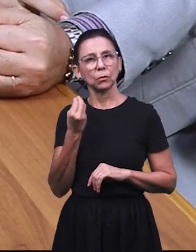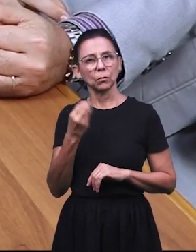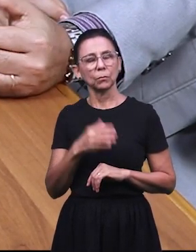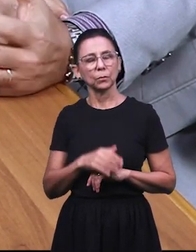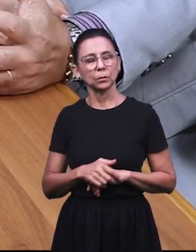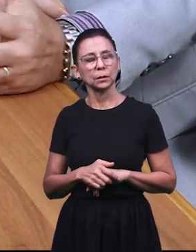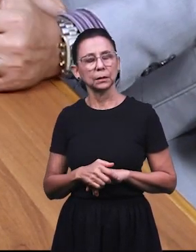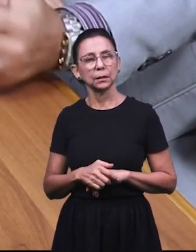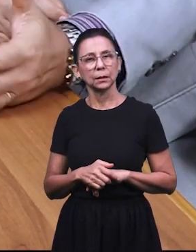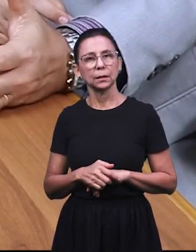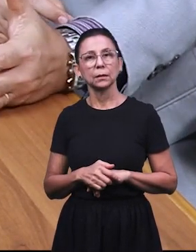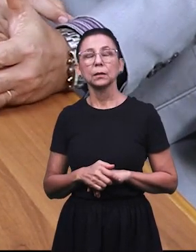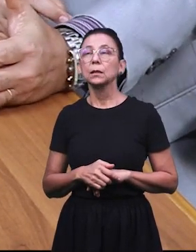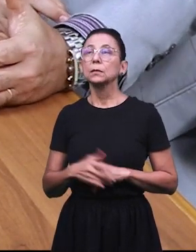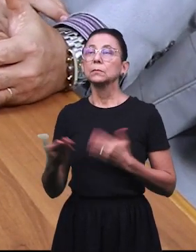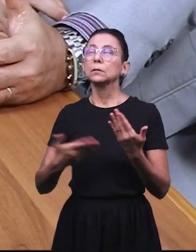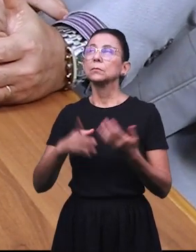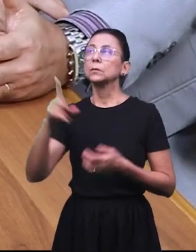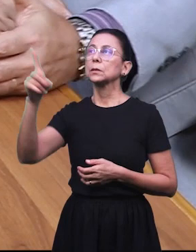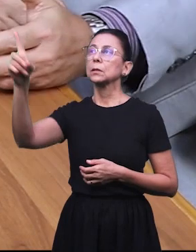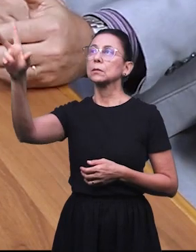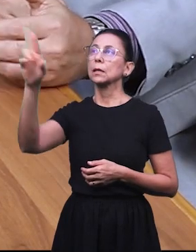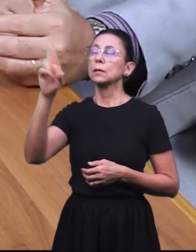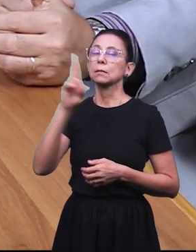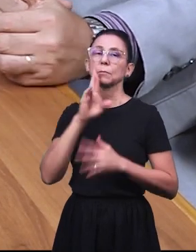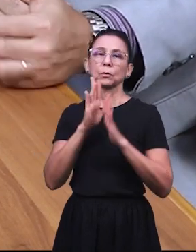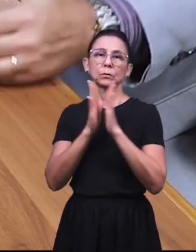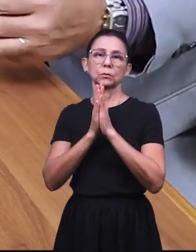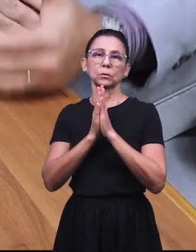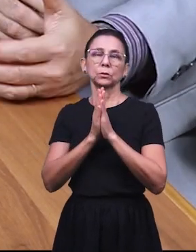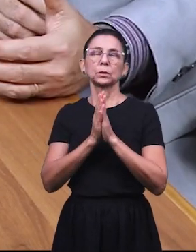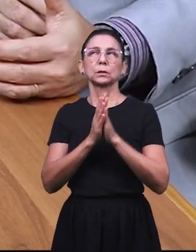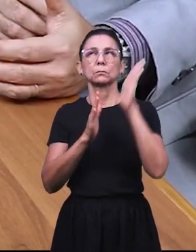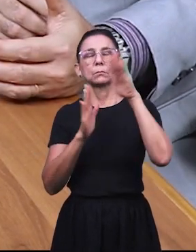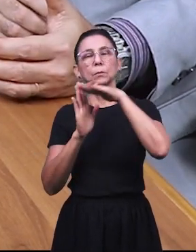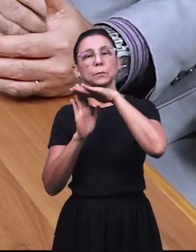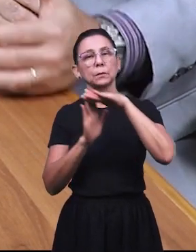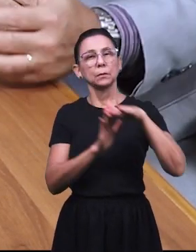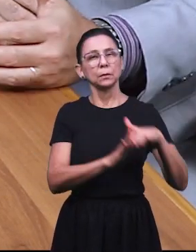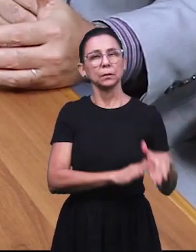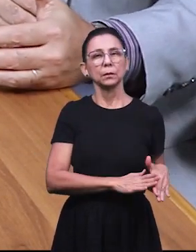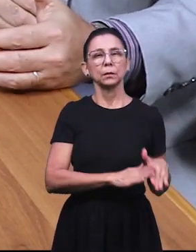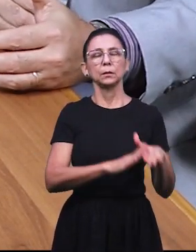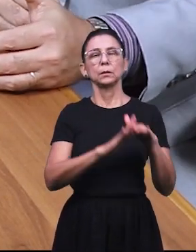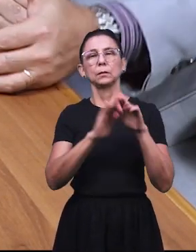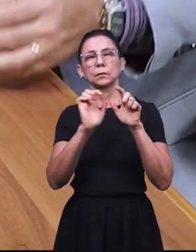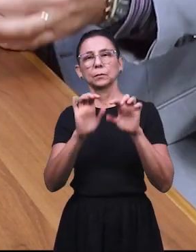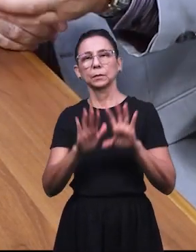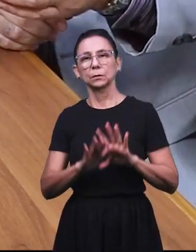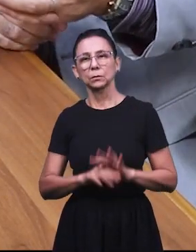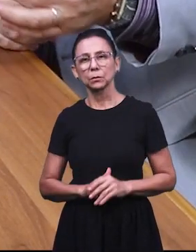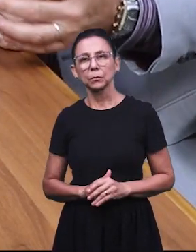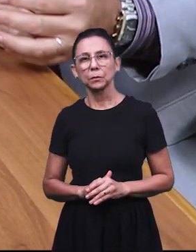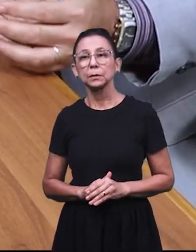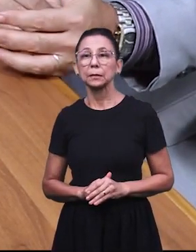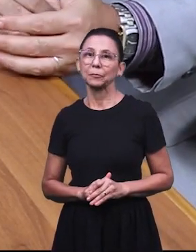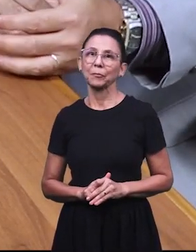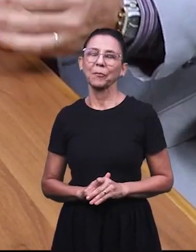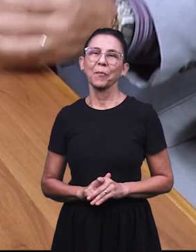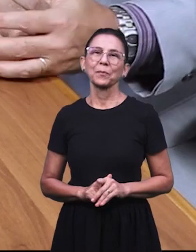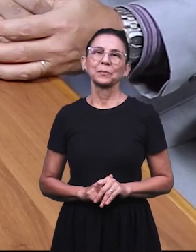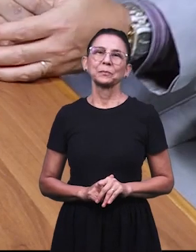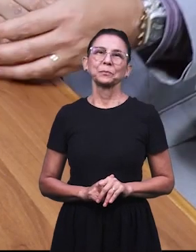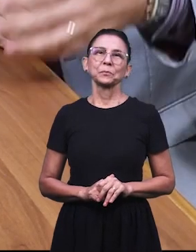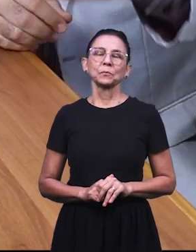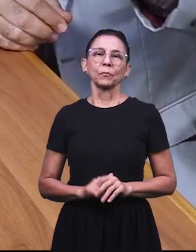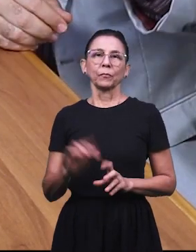que o irmão viveu uma experiência, quer dizer, nós servimos a um Deus que responde às orações, que nos